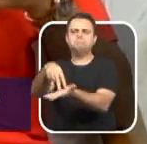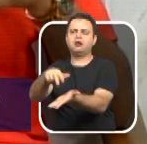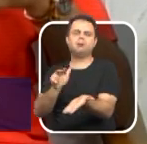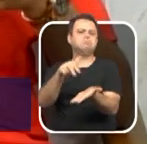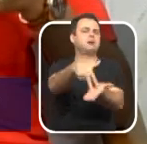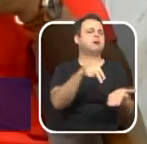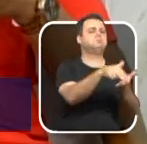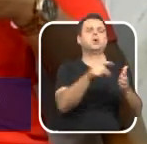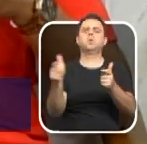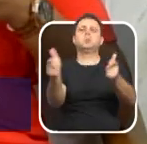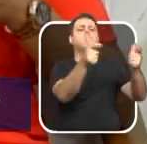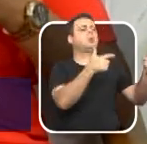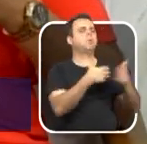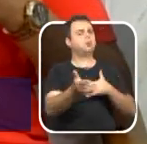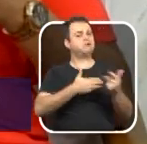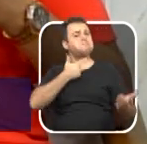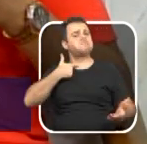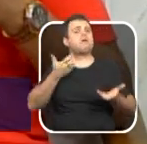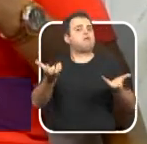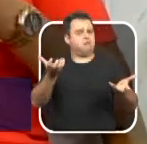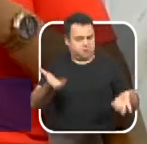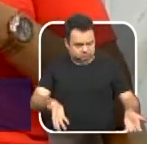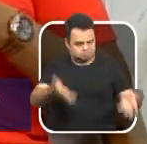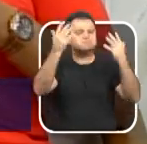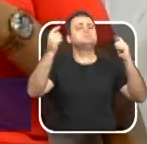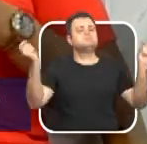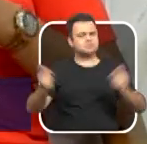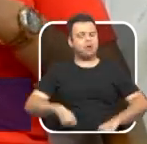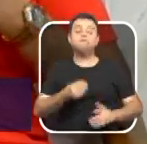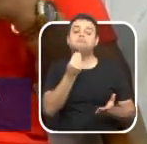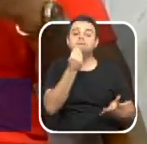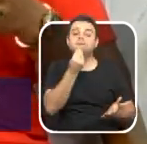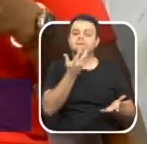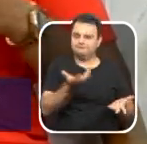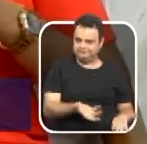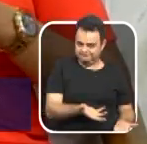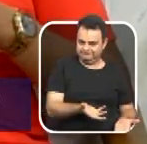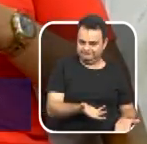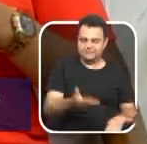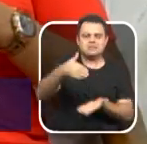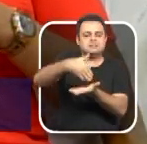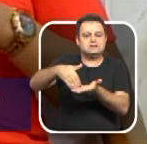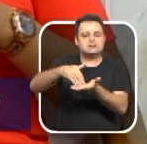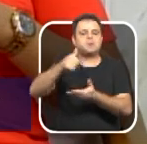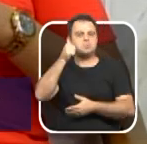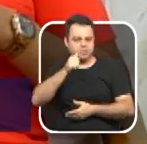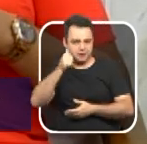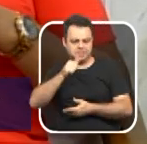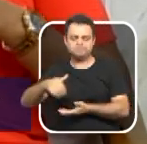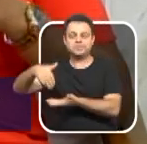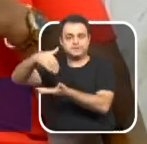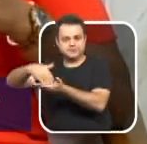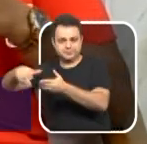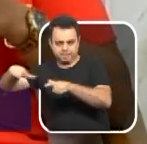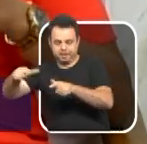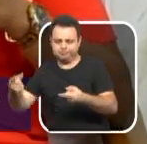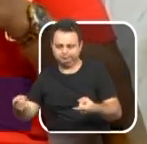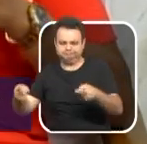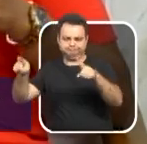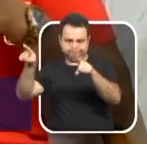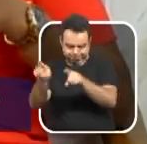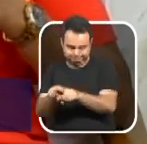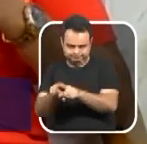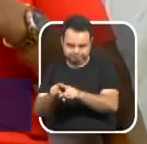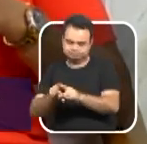Mulher, em parceria com a Secretaria do Trabalho, vai dar essa condição a centenas de mulheres riopretenses. E vai servir